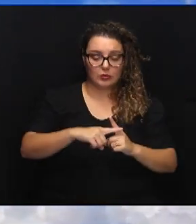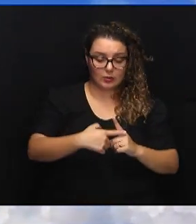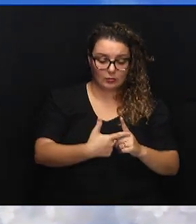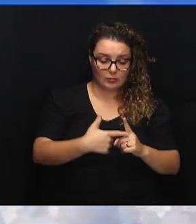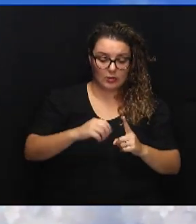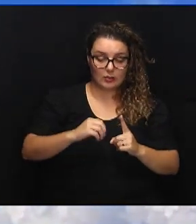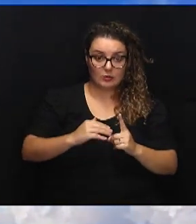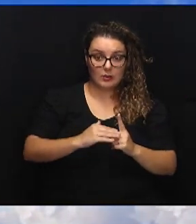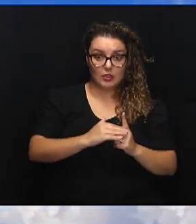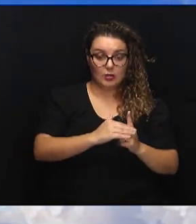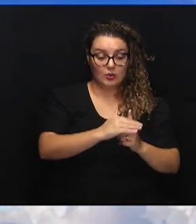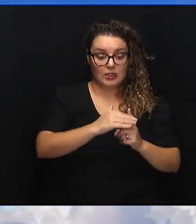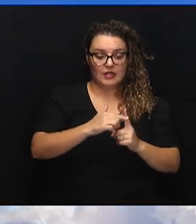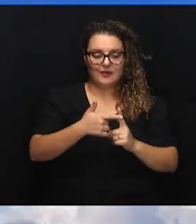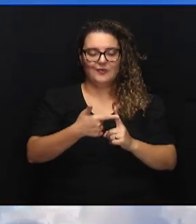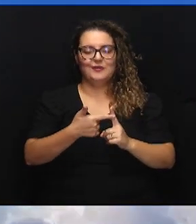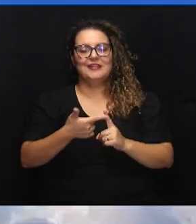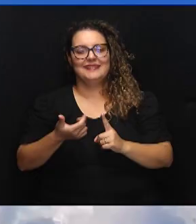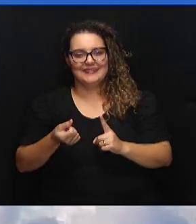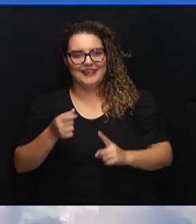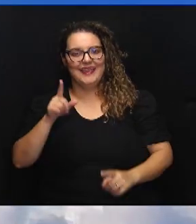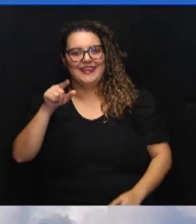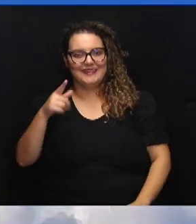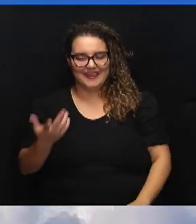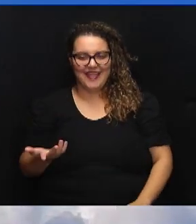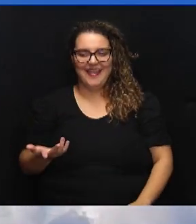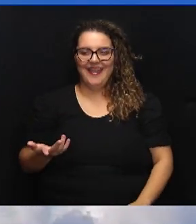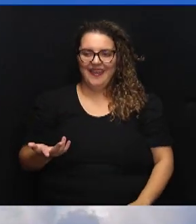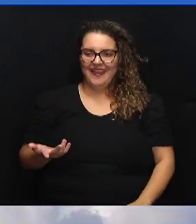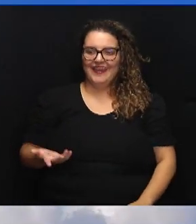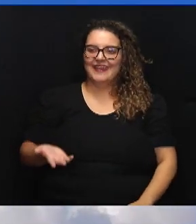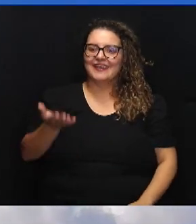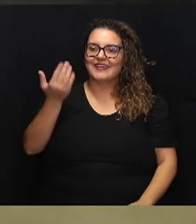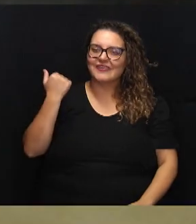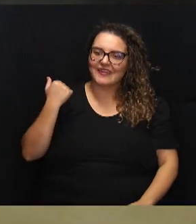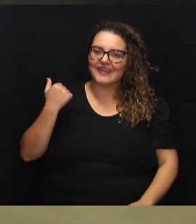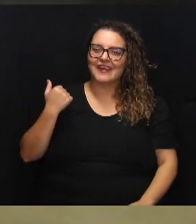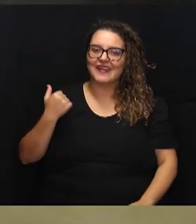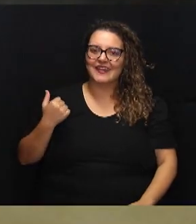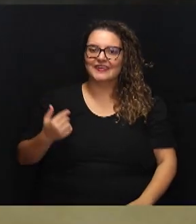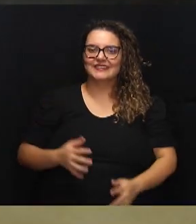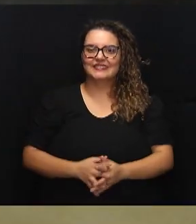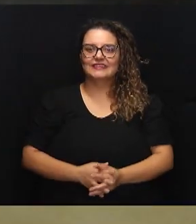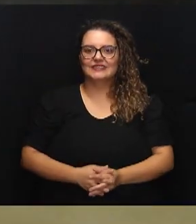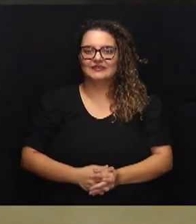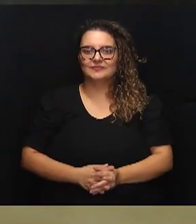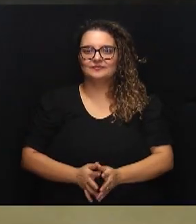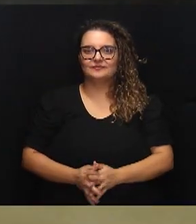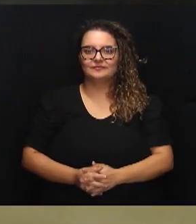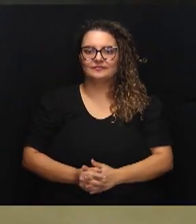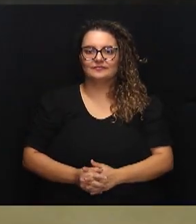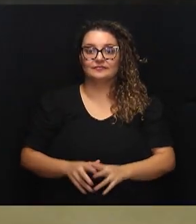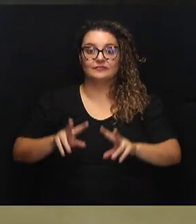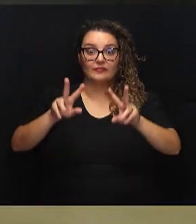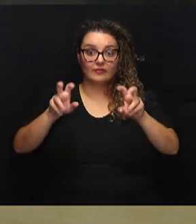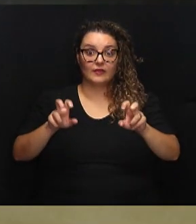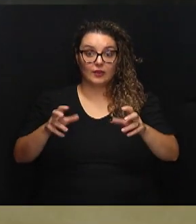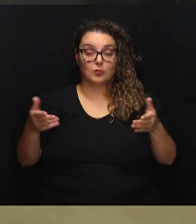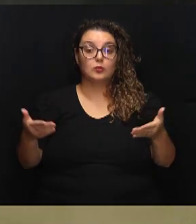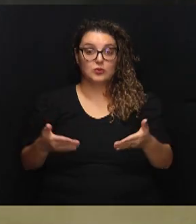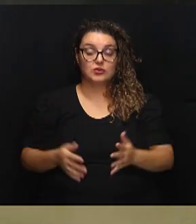a máxima 26 graus. Vamos lá então, vamos abordar o nosso tema de